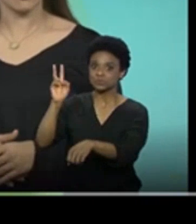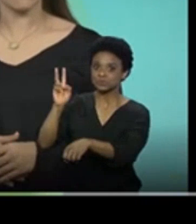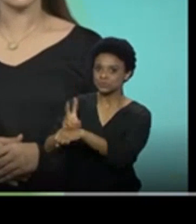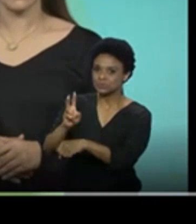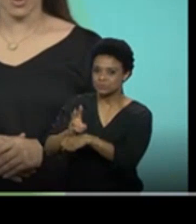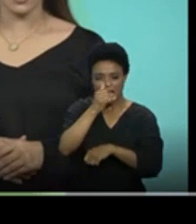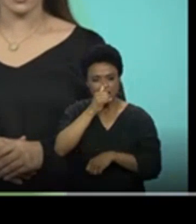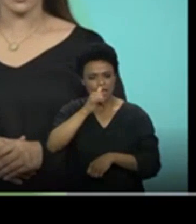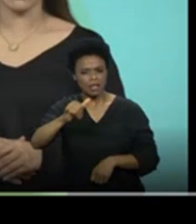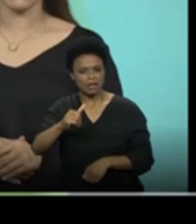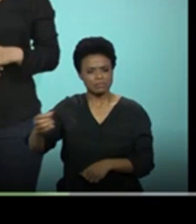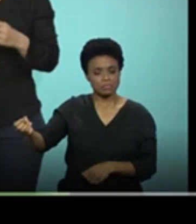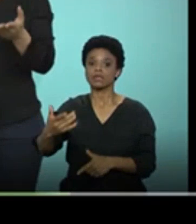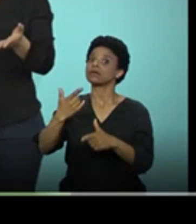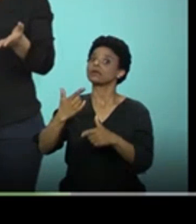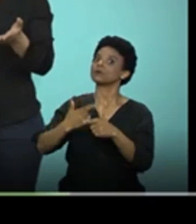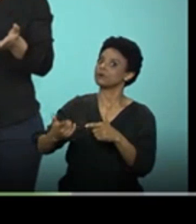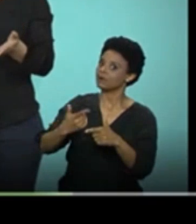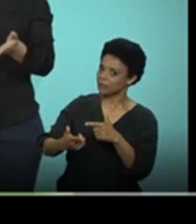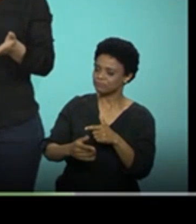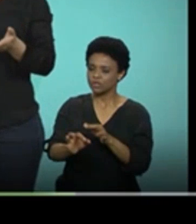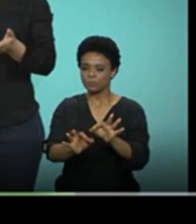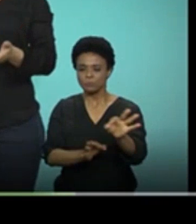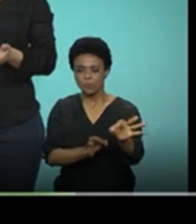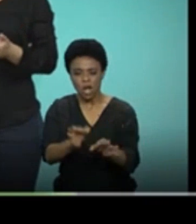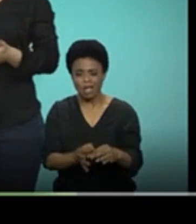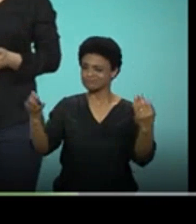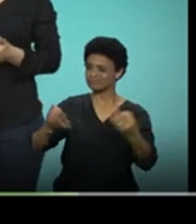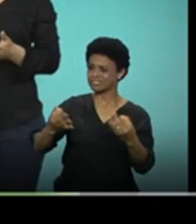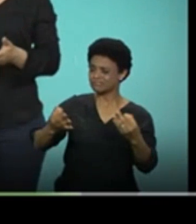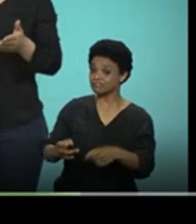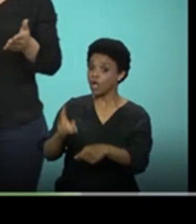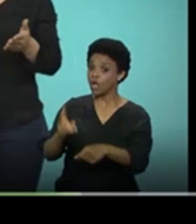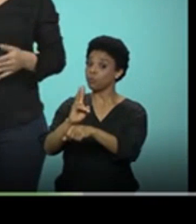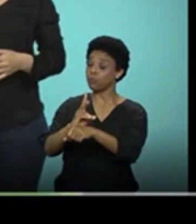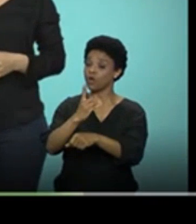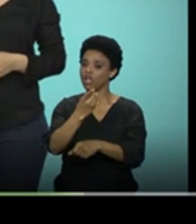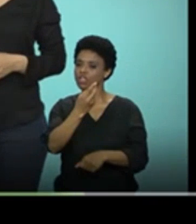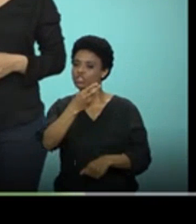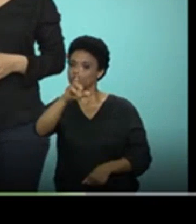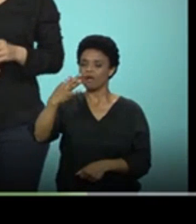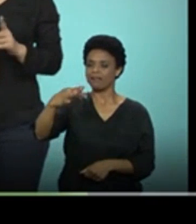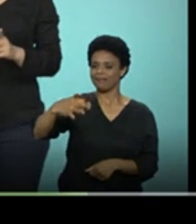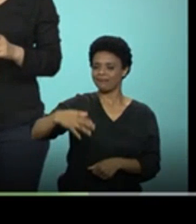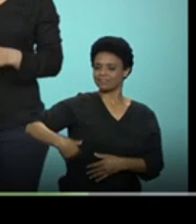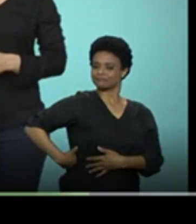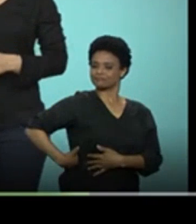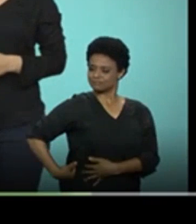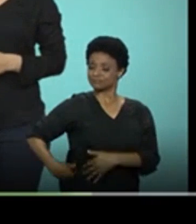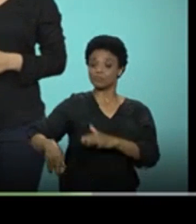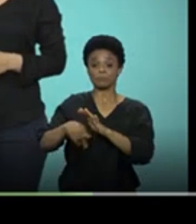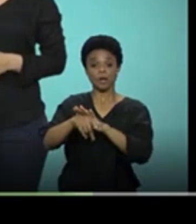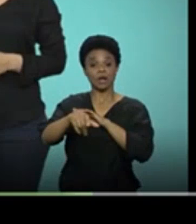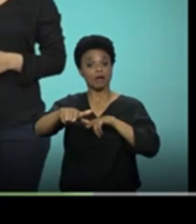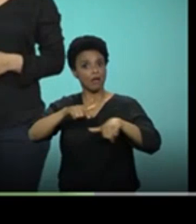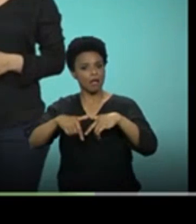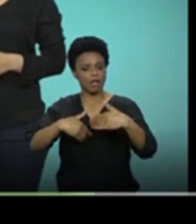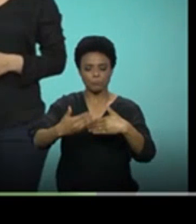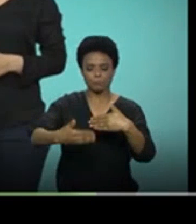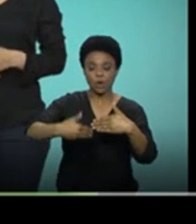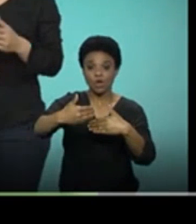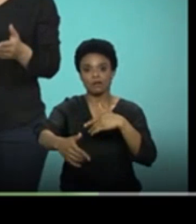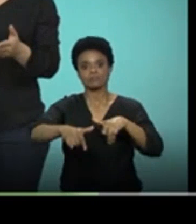para evitar novas ocorrências. Um programa eficiente de prevenção a DORT e lombalgias ocupacionais deve considerar o